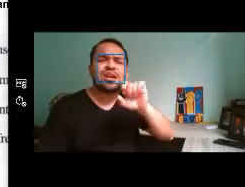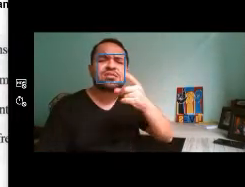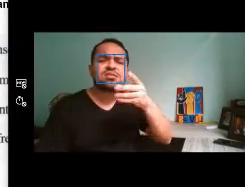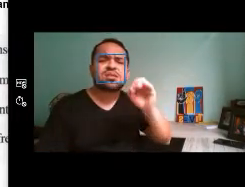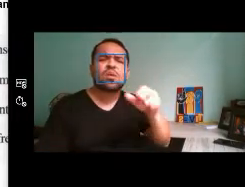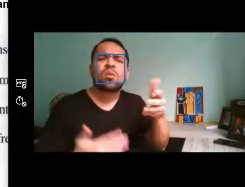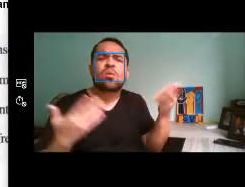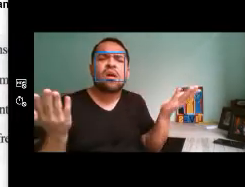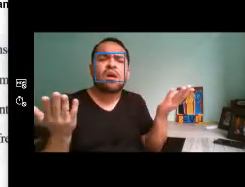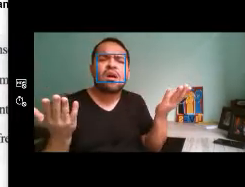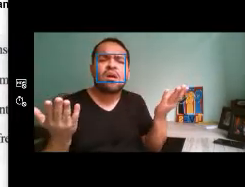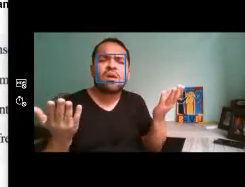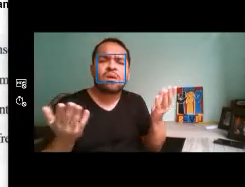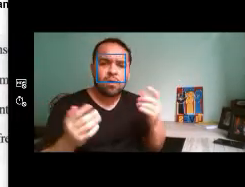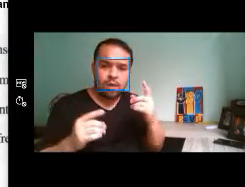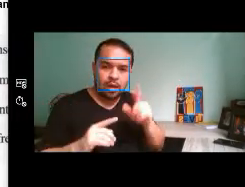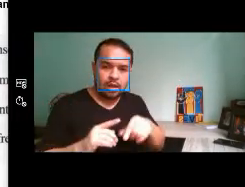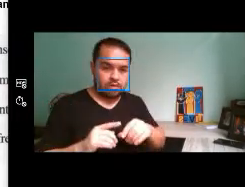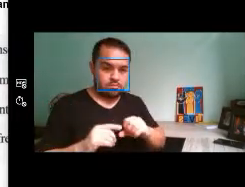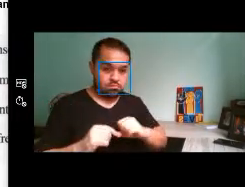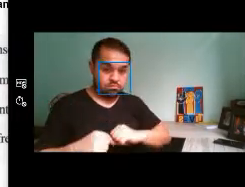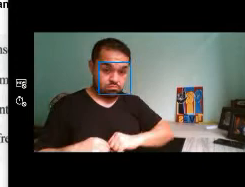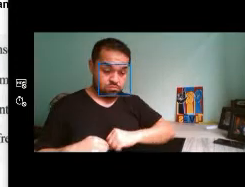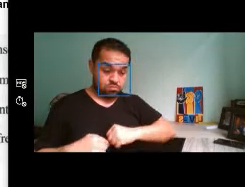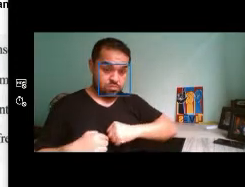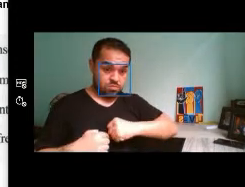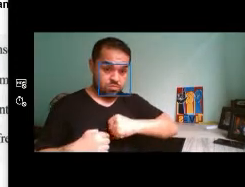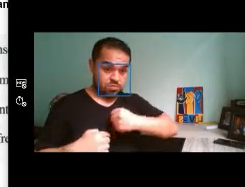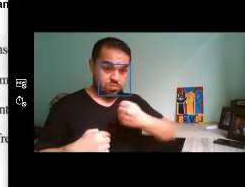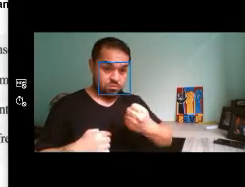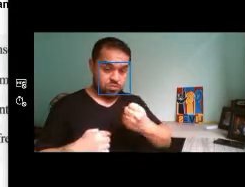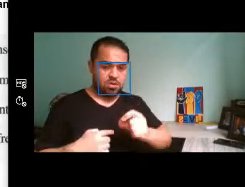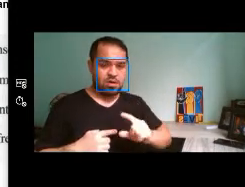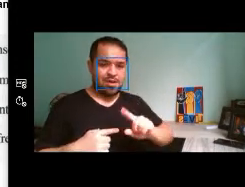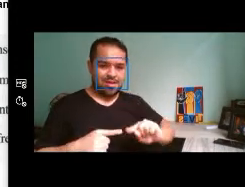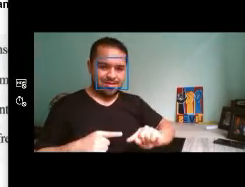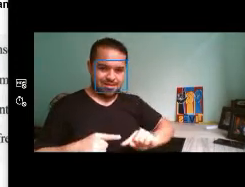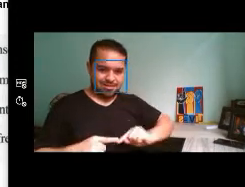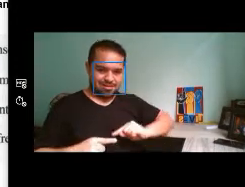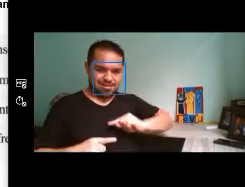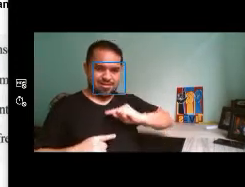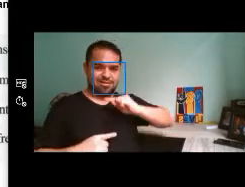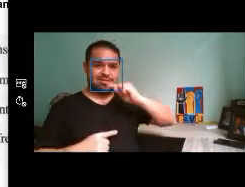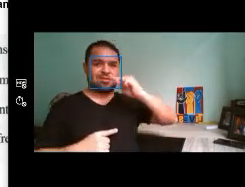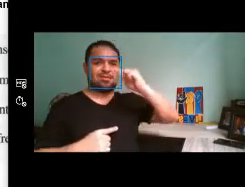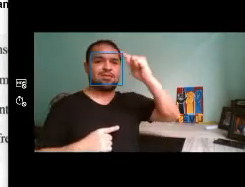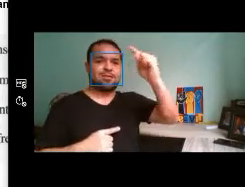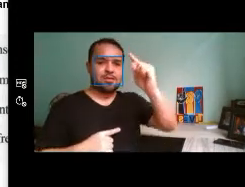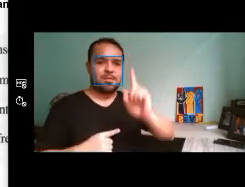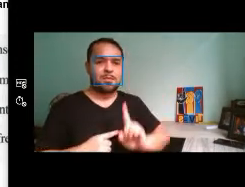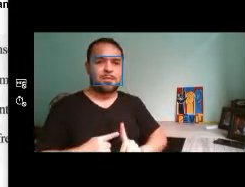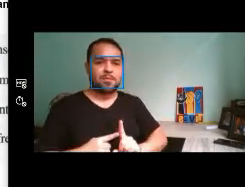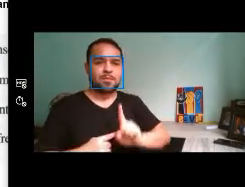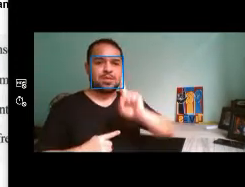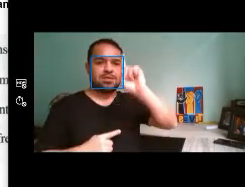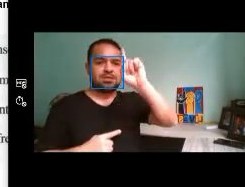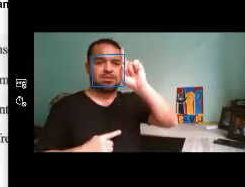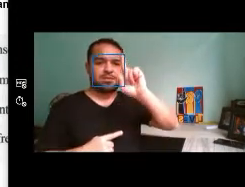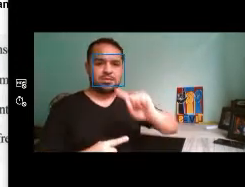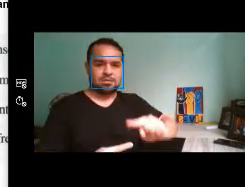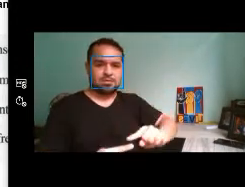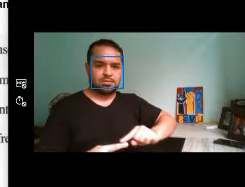colocar aqui, ó, nesse caso é uma semicurva, ok? Mas ela está indo para onde? Ela está indo para